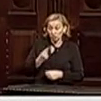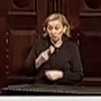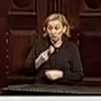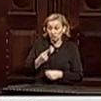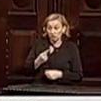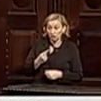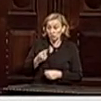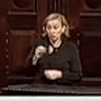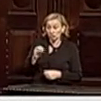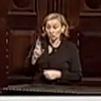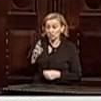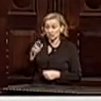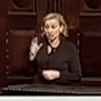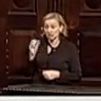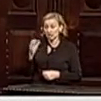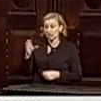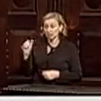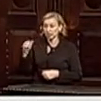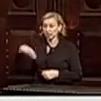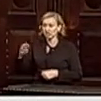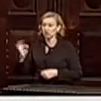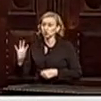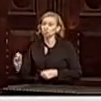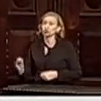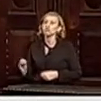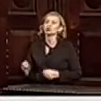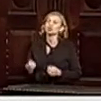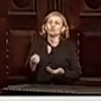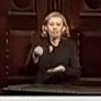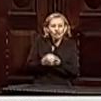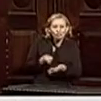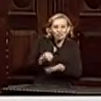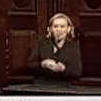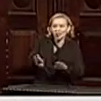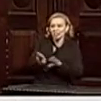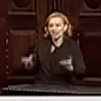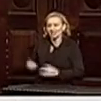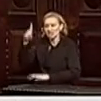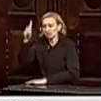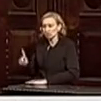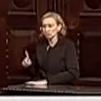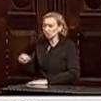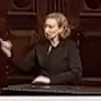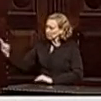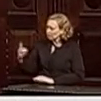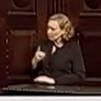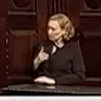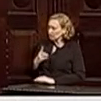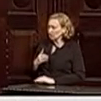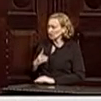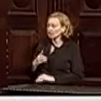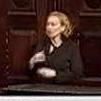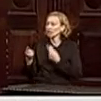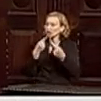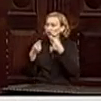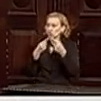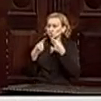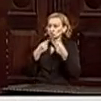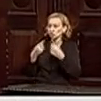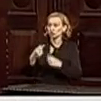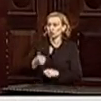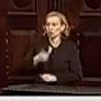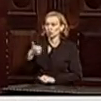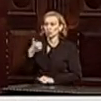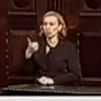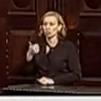importante que tudo isso, temos que exigir da mesa diretora que venha aqui a plenário a discussão do impedimento do governador, uma vez